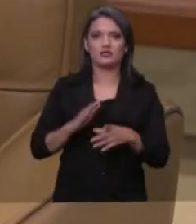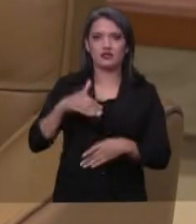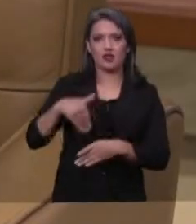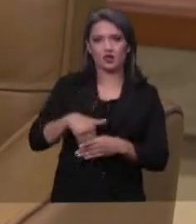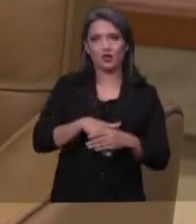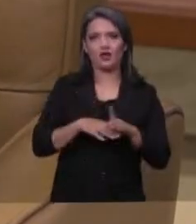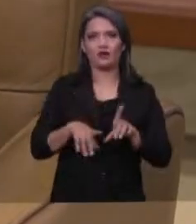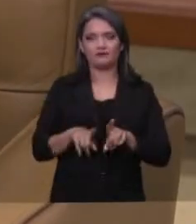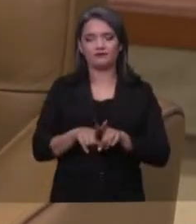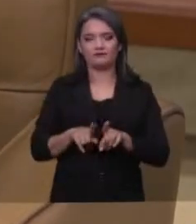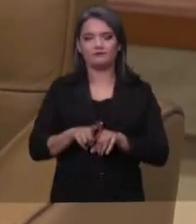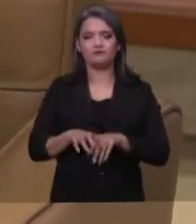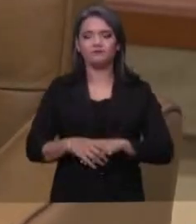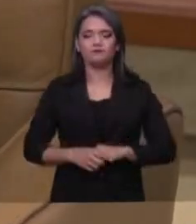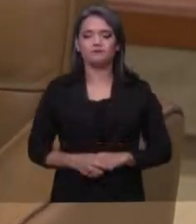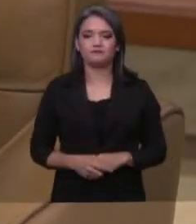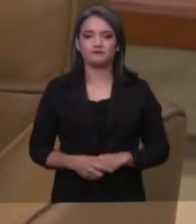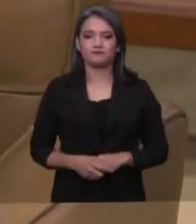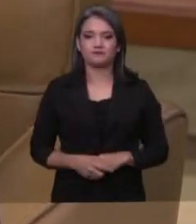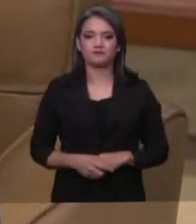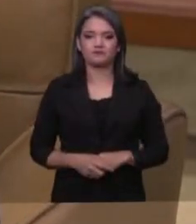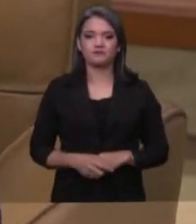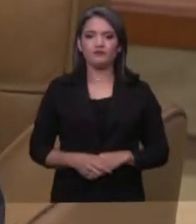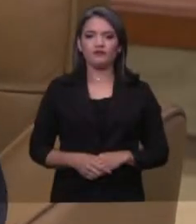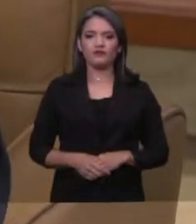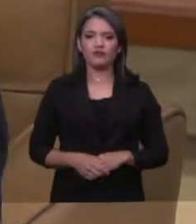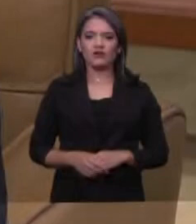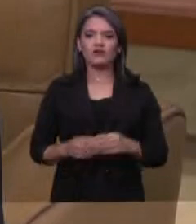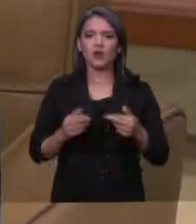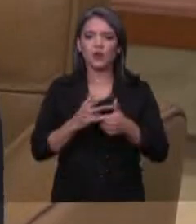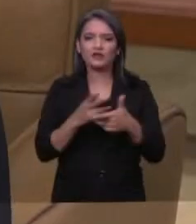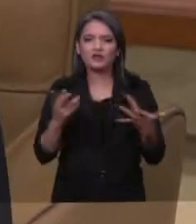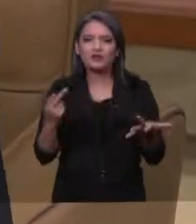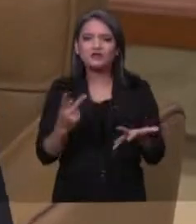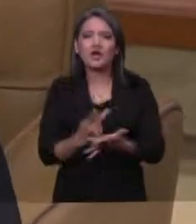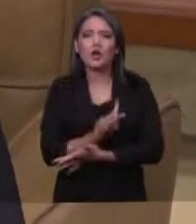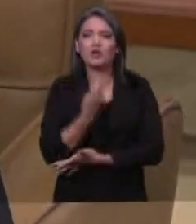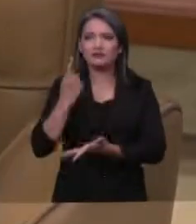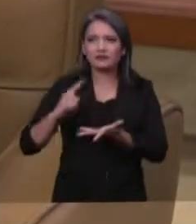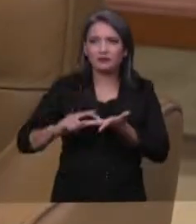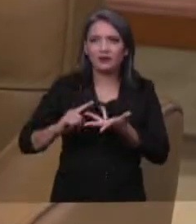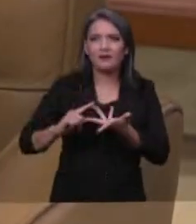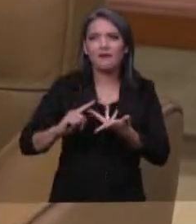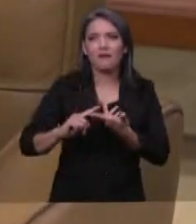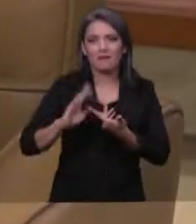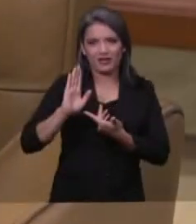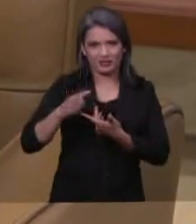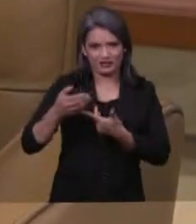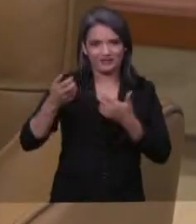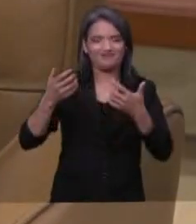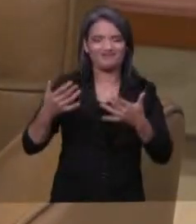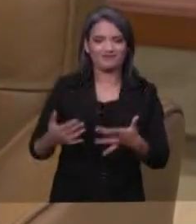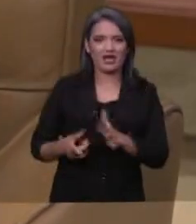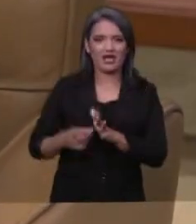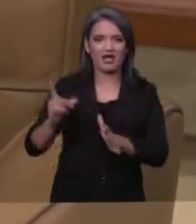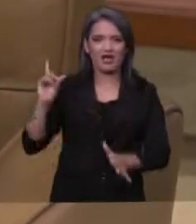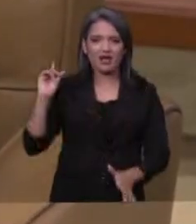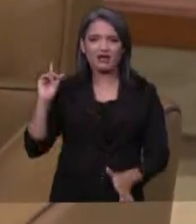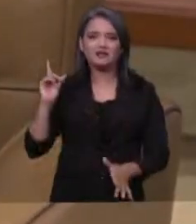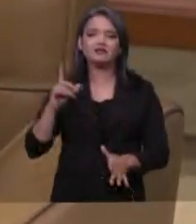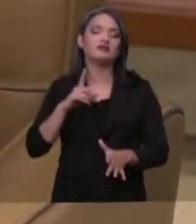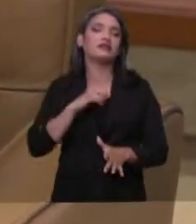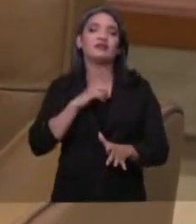Eleitoral. Os fatos aqui já falados, e de fato eles se espalham, e é